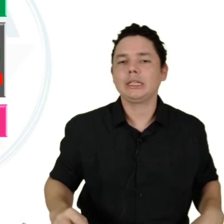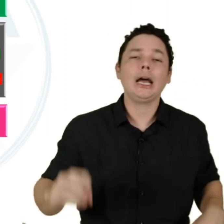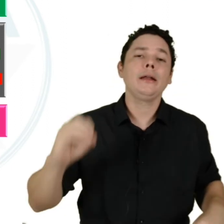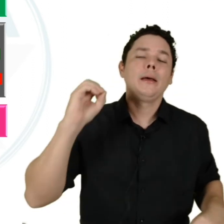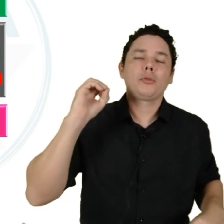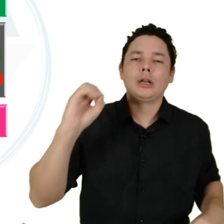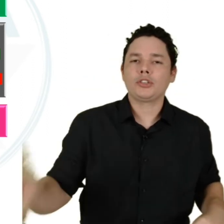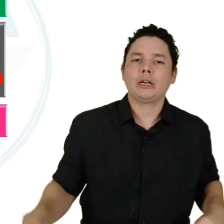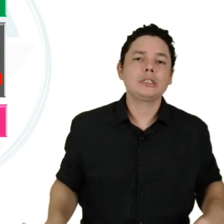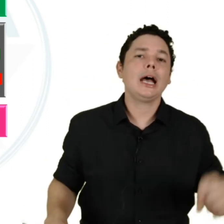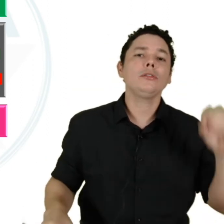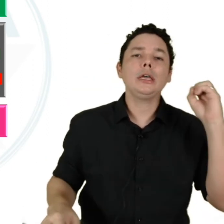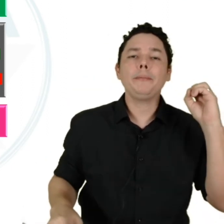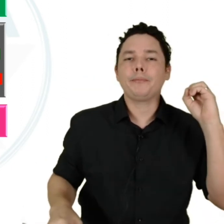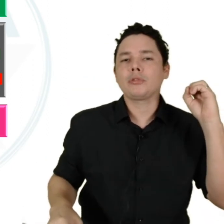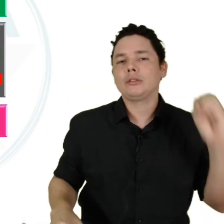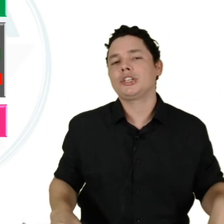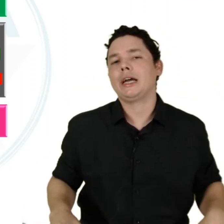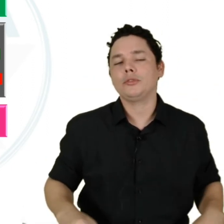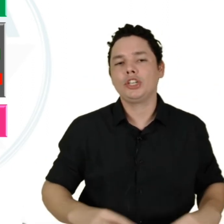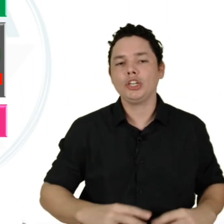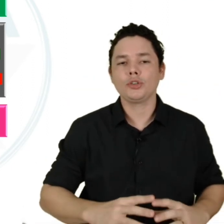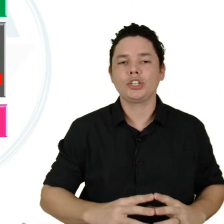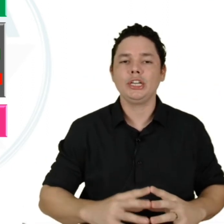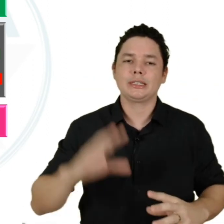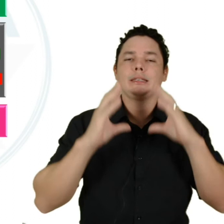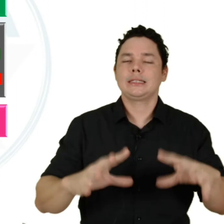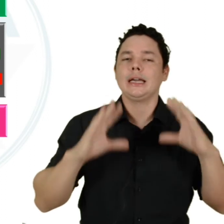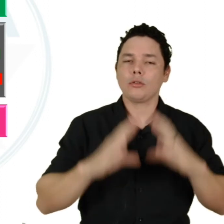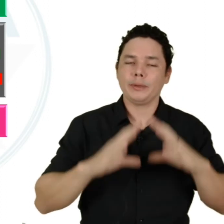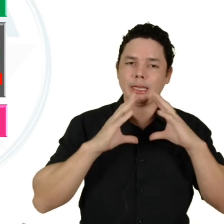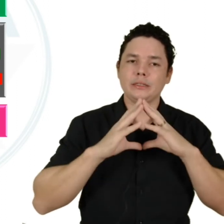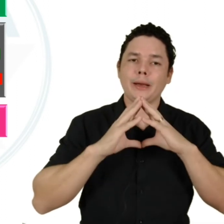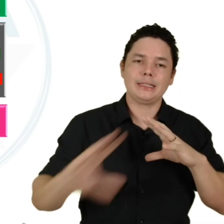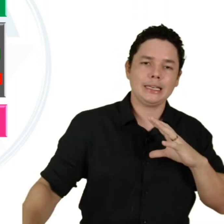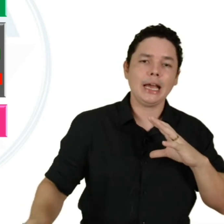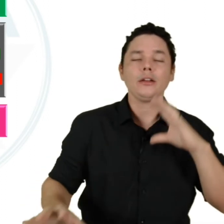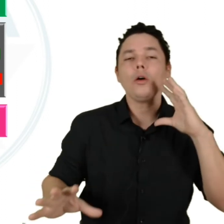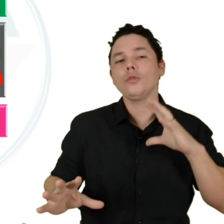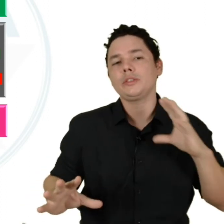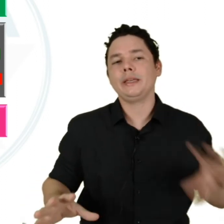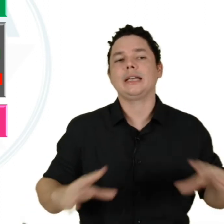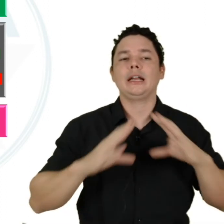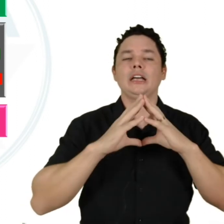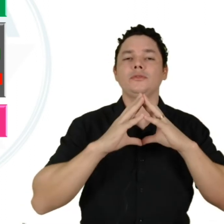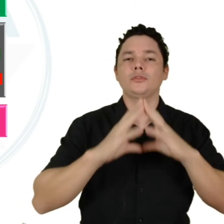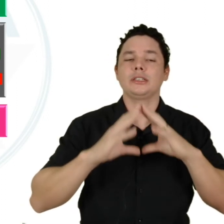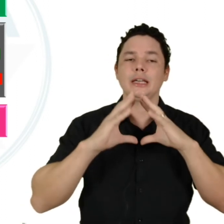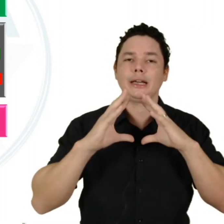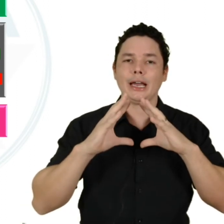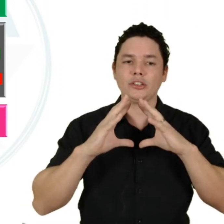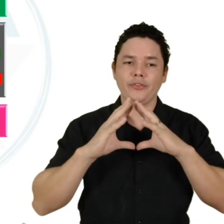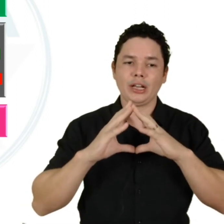gabinete militar, procurador-geral do Estado e procurador-geral de Justiça. Esses aí são competentes para designar ou dispensar as